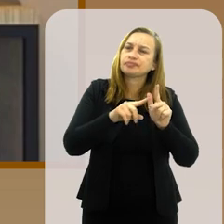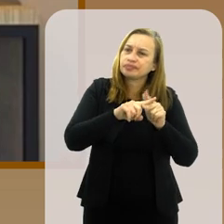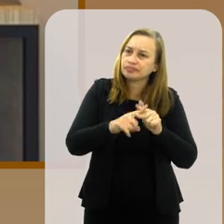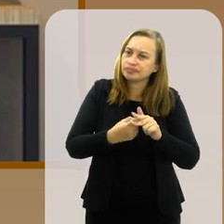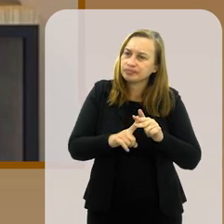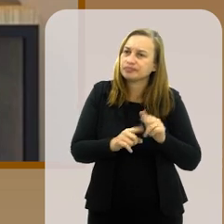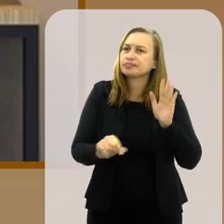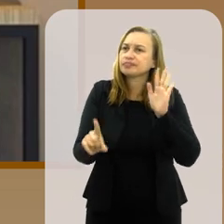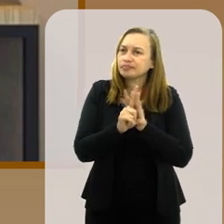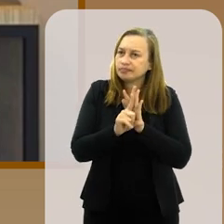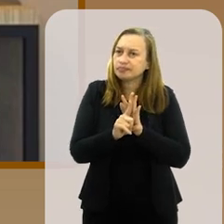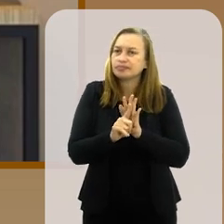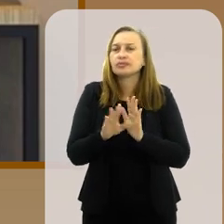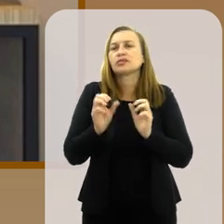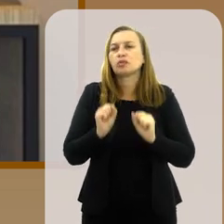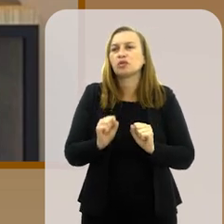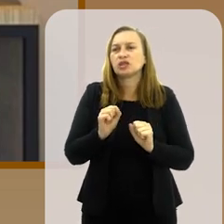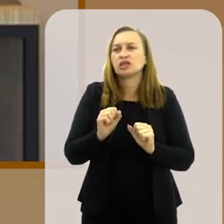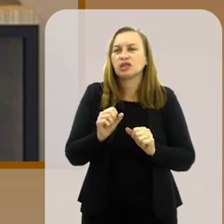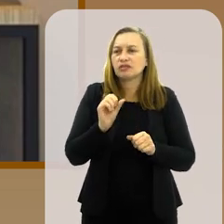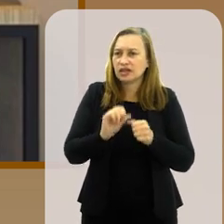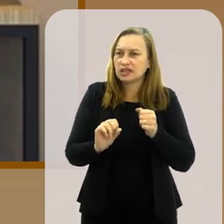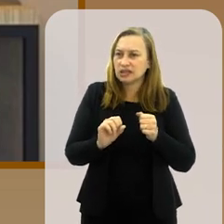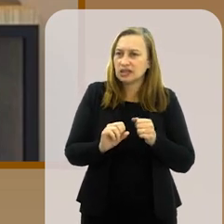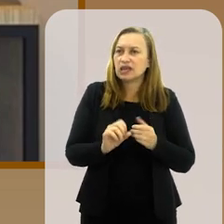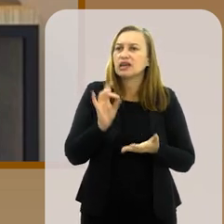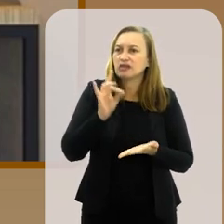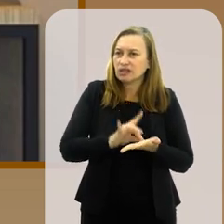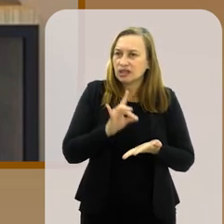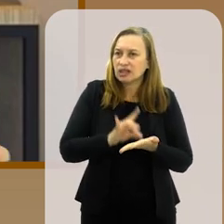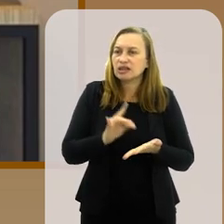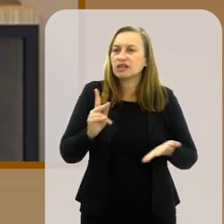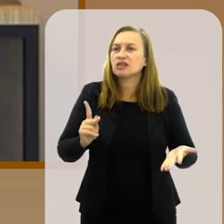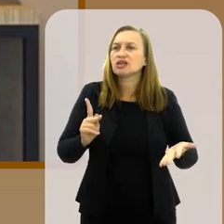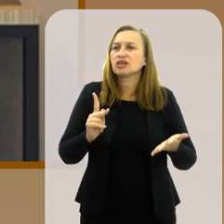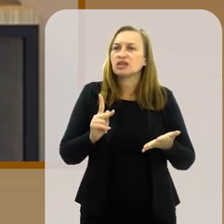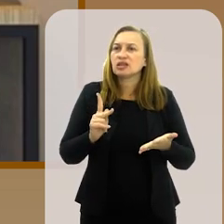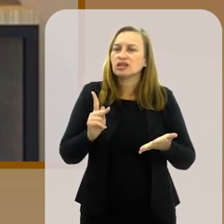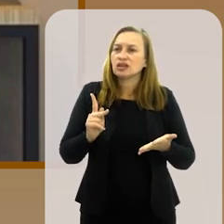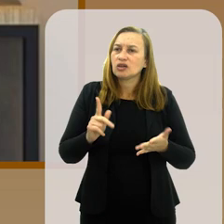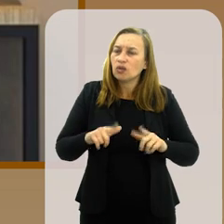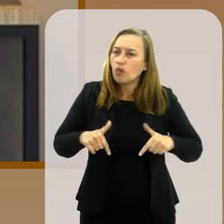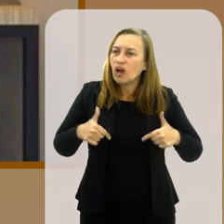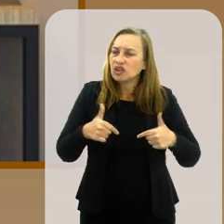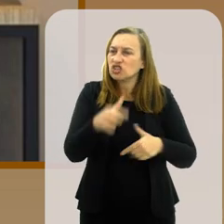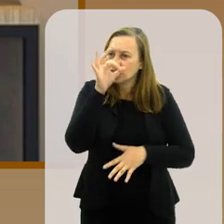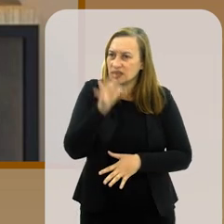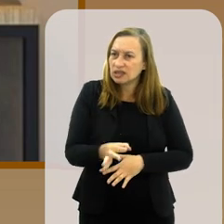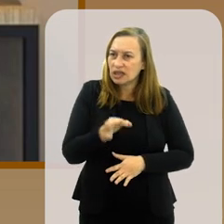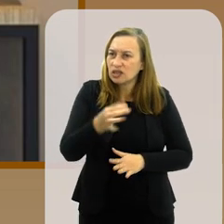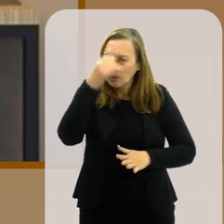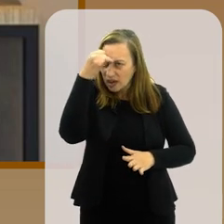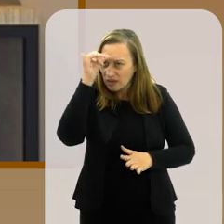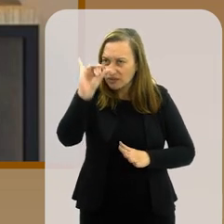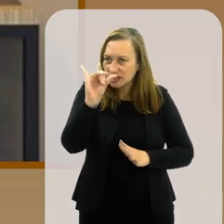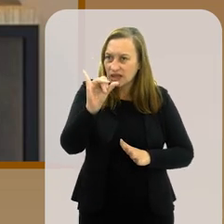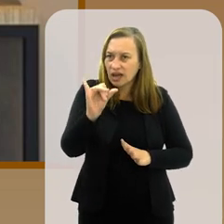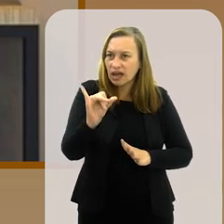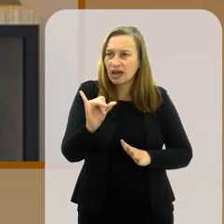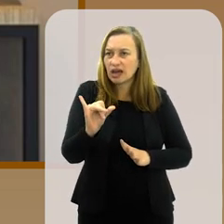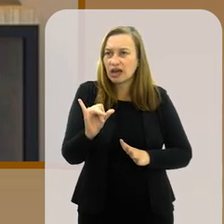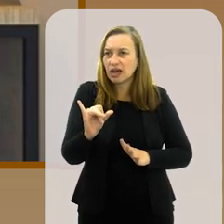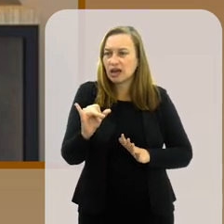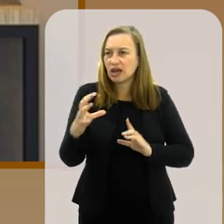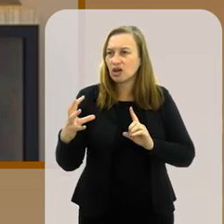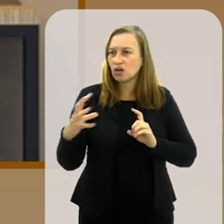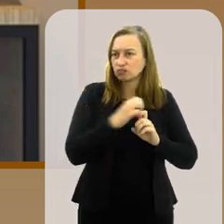sobre o aprimoramento dessa lei, o que poderia ser feito para que re realmente tivesse alguma efetividade, né? Para Não